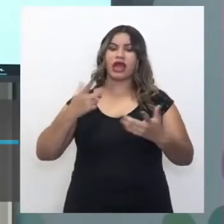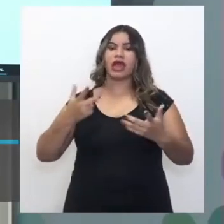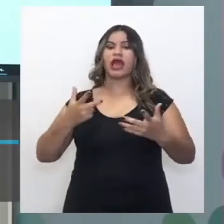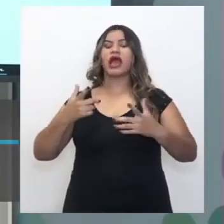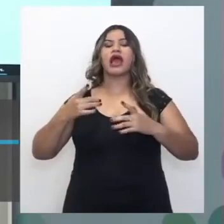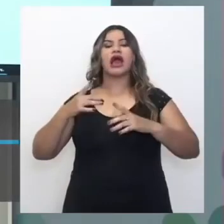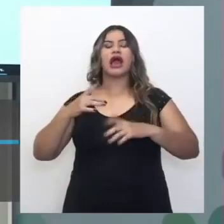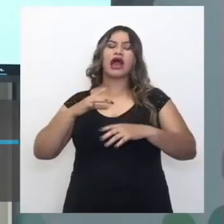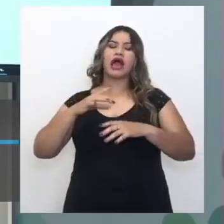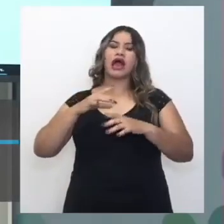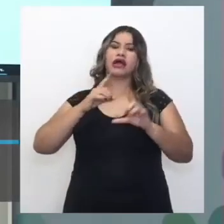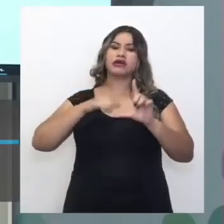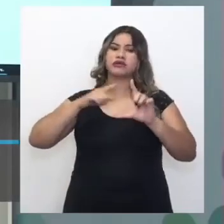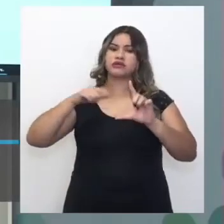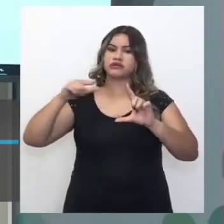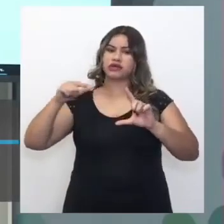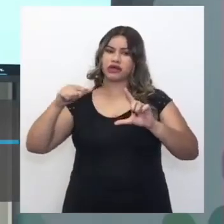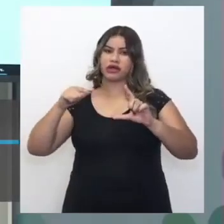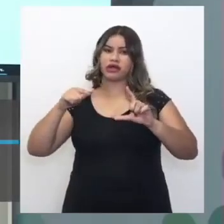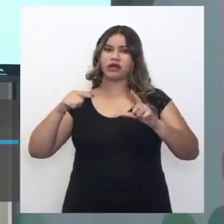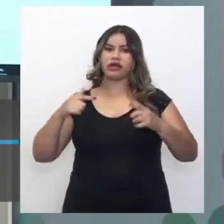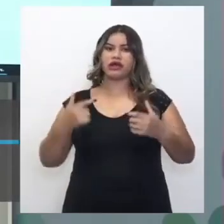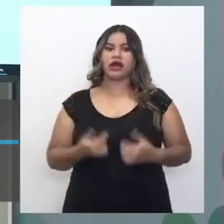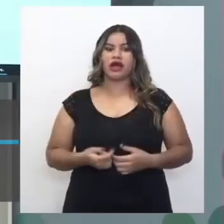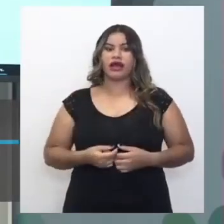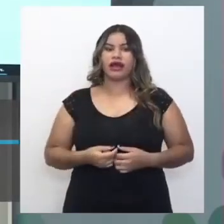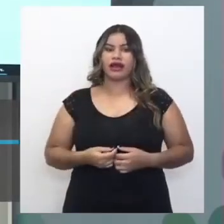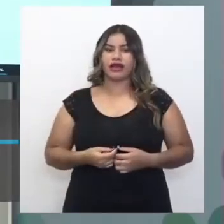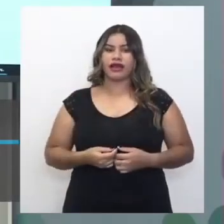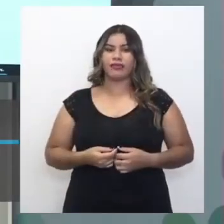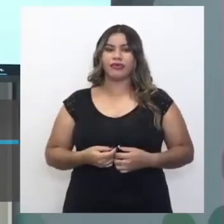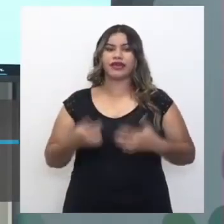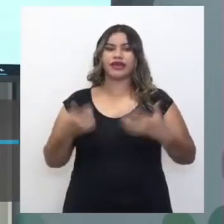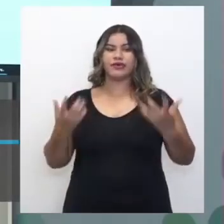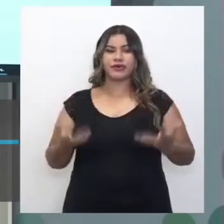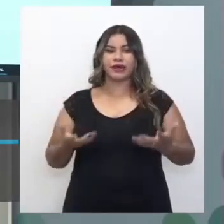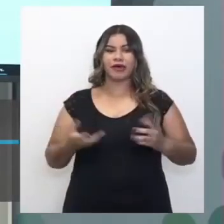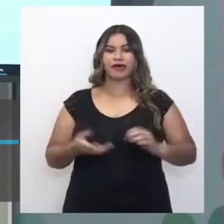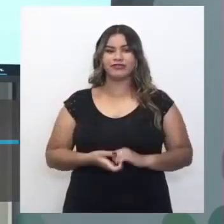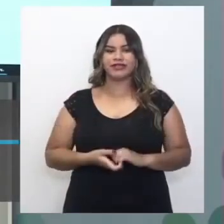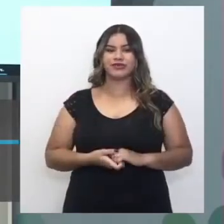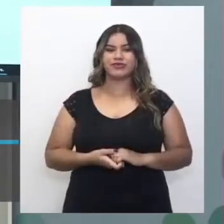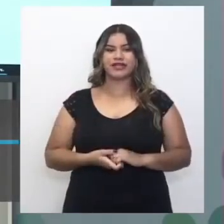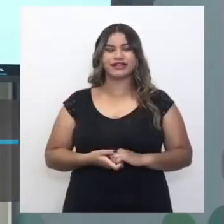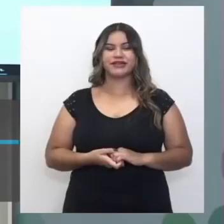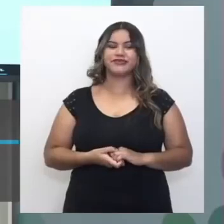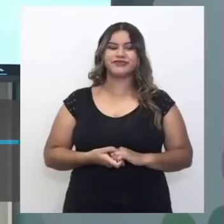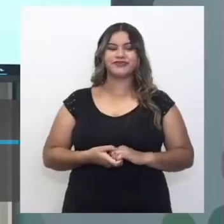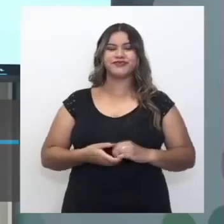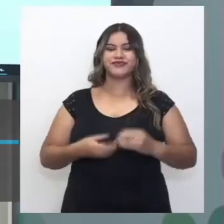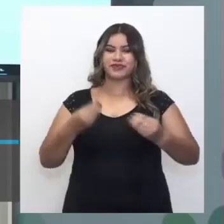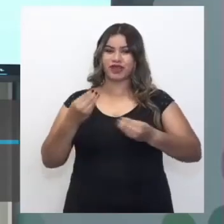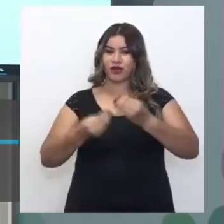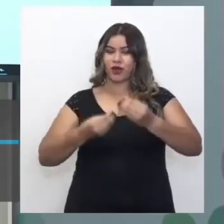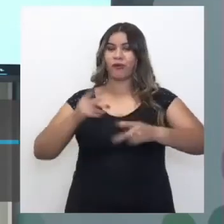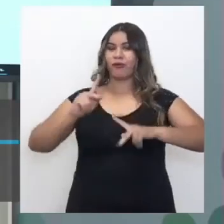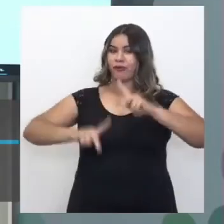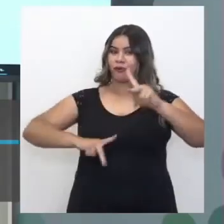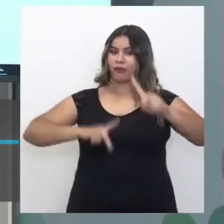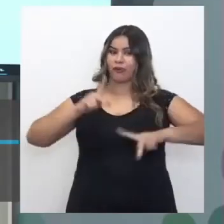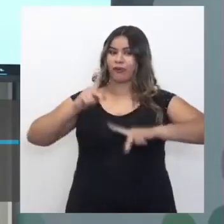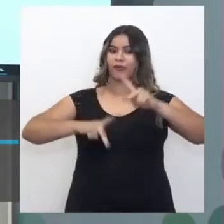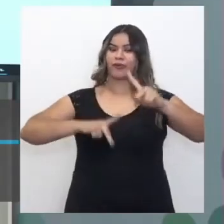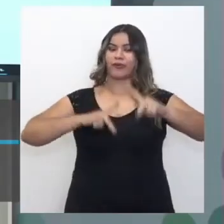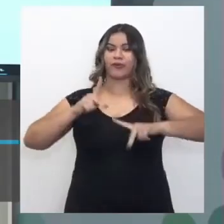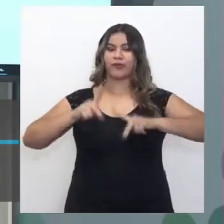mortalidade. Então, tudo isso aí ele vai aumentando ou diminuindo, dependendo da população. Então você vai na Europa, você vai